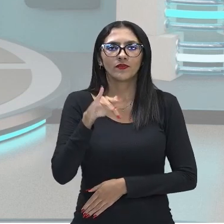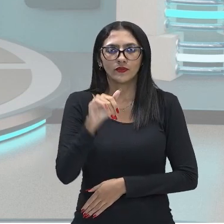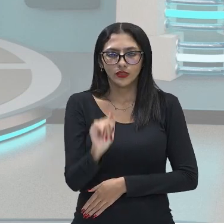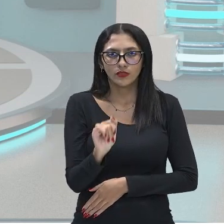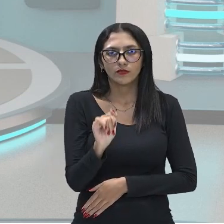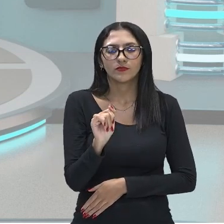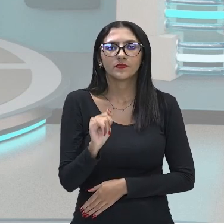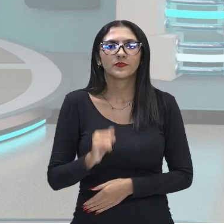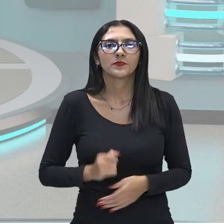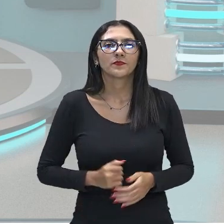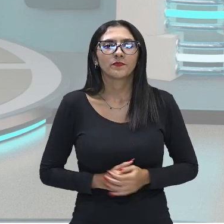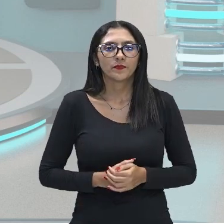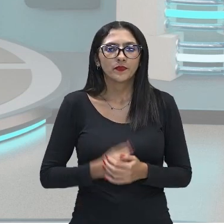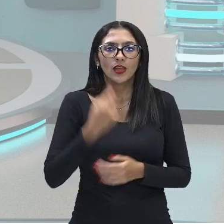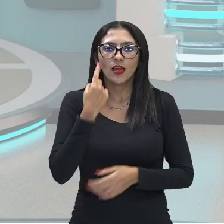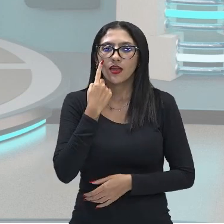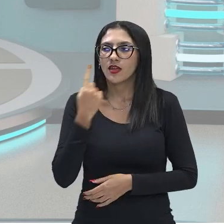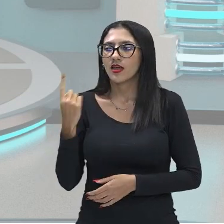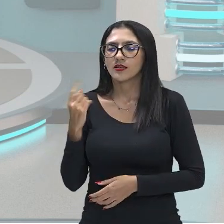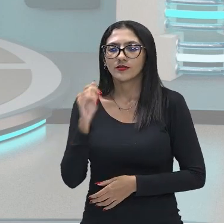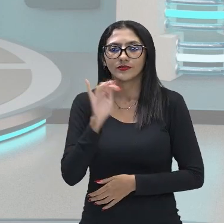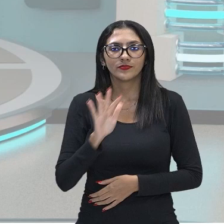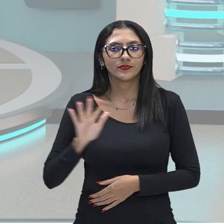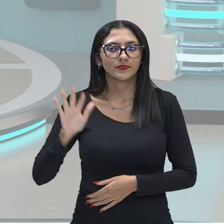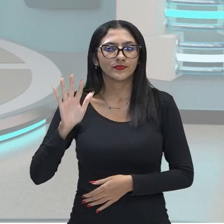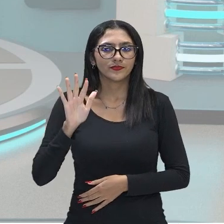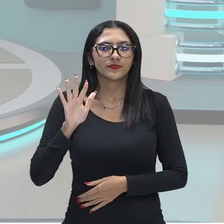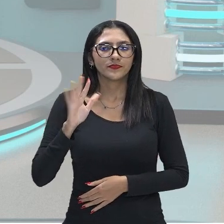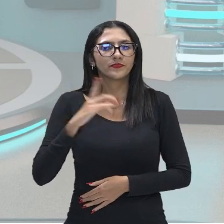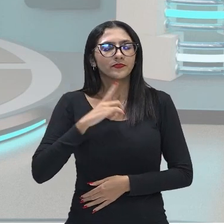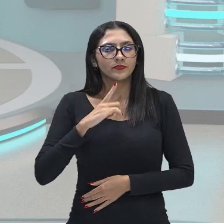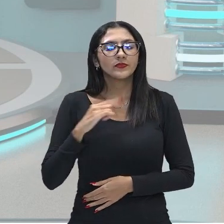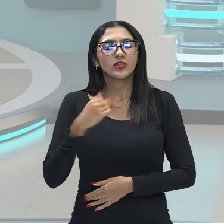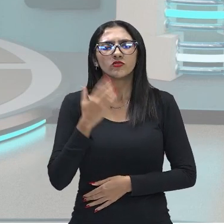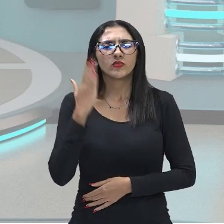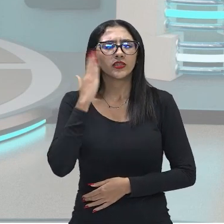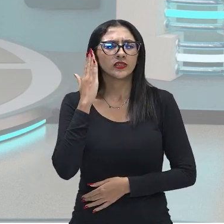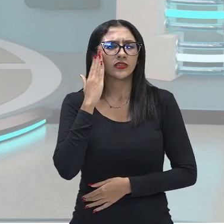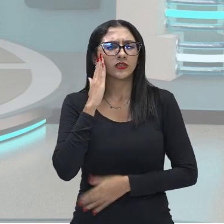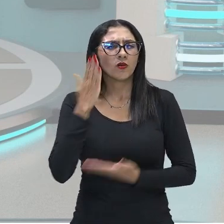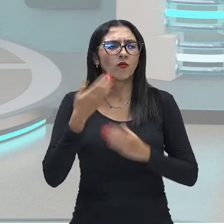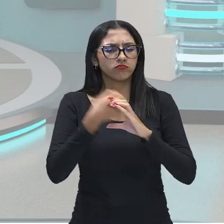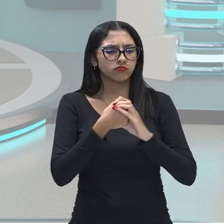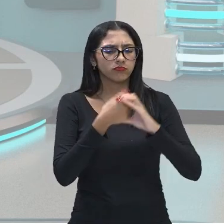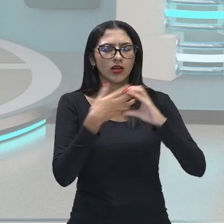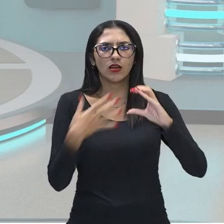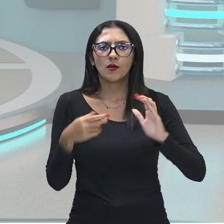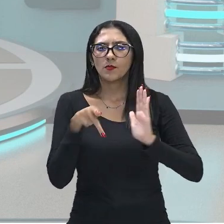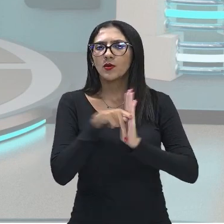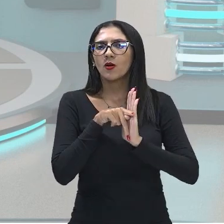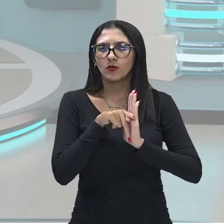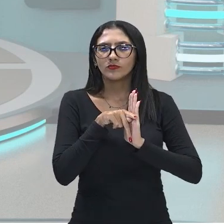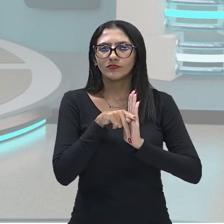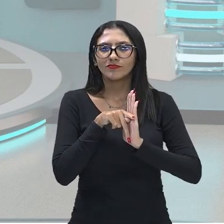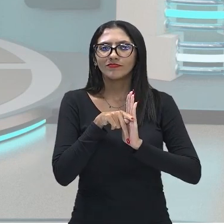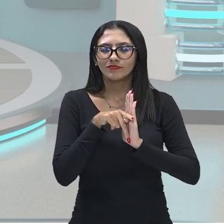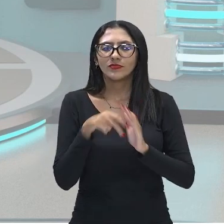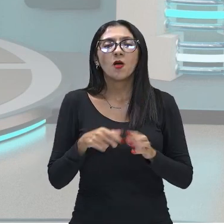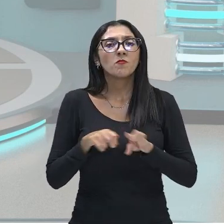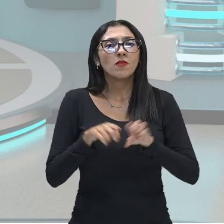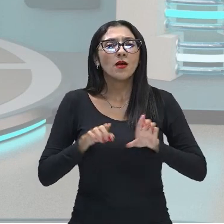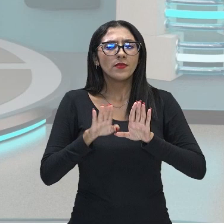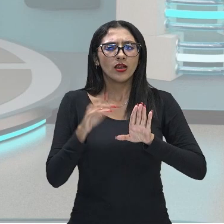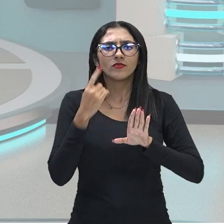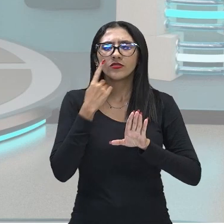a esse indivíduo que aparece na imagem a gente vai entender um pouco Das Car características dele mas de cara a gente